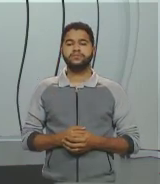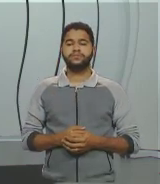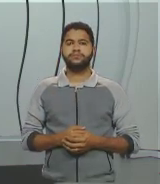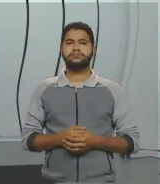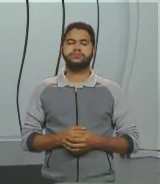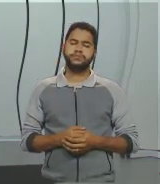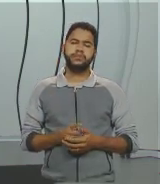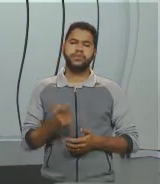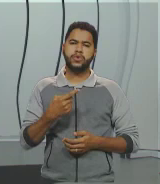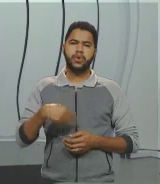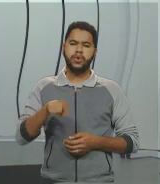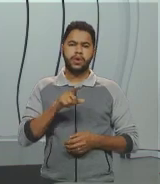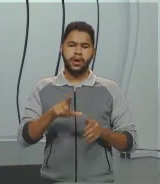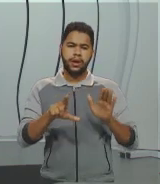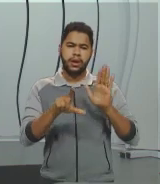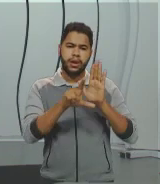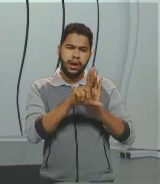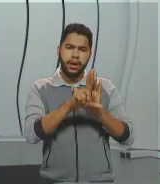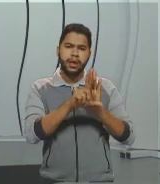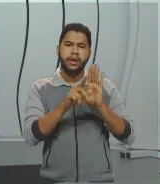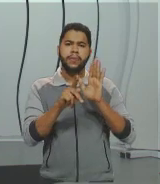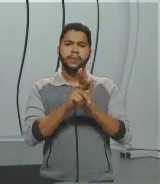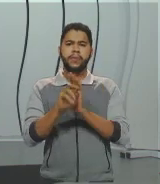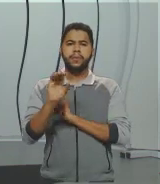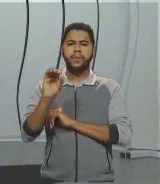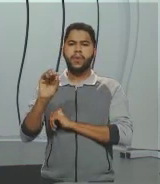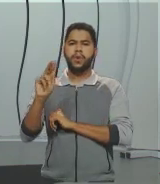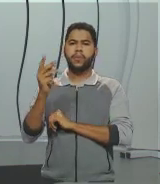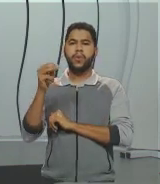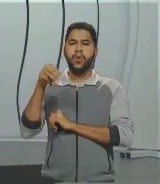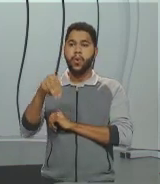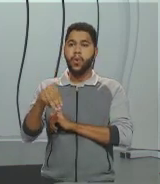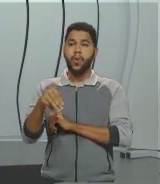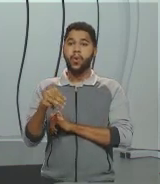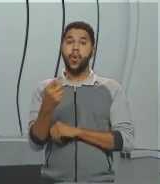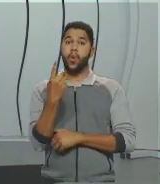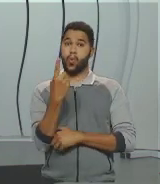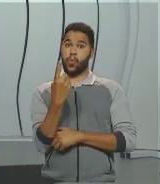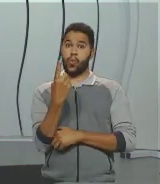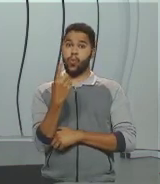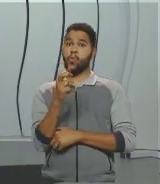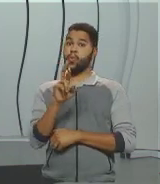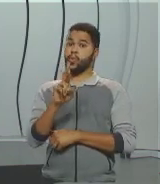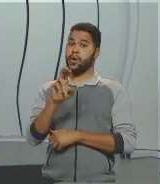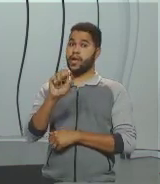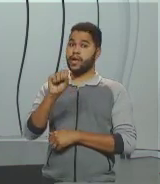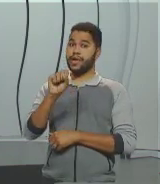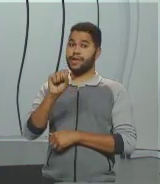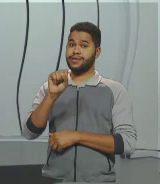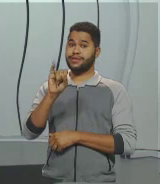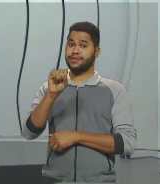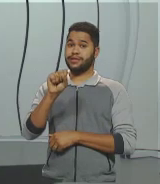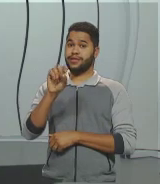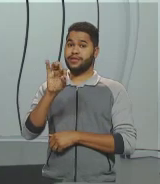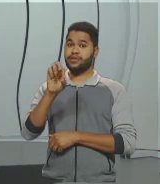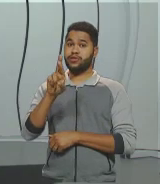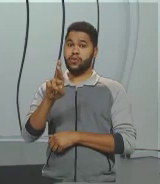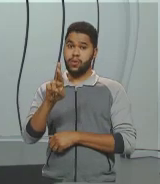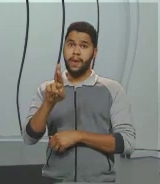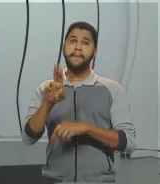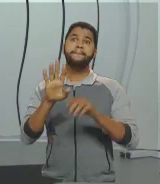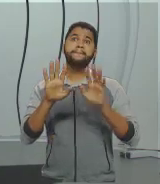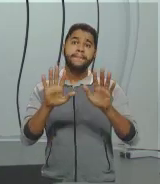quando a gente trabalha a primeira lei de Ohm, a gente trabalha um circuito com apenas um resistor, mas pode acontecer de, nesse circuito, ter mais